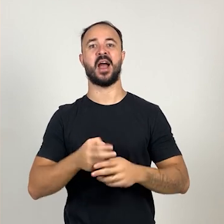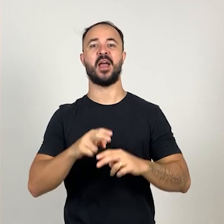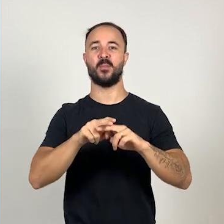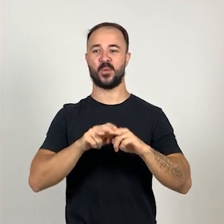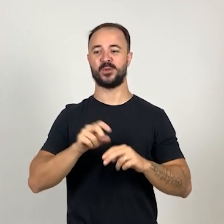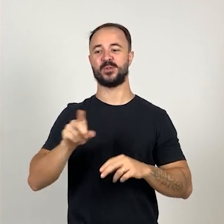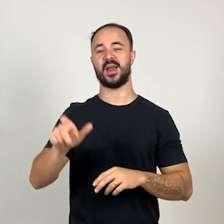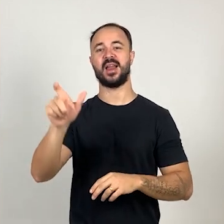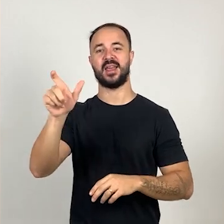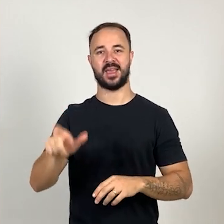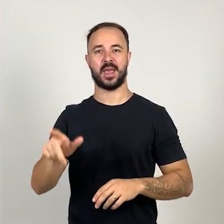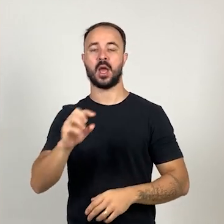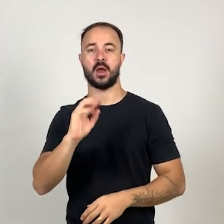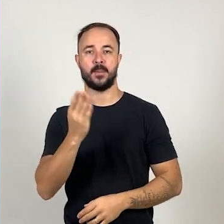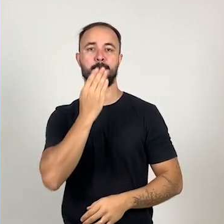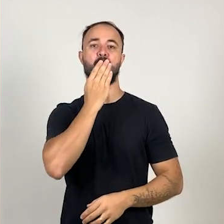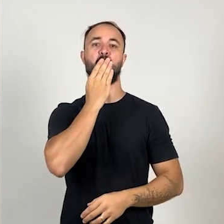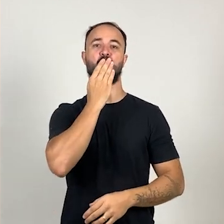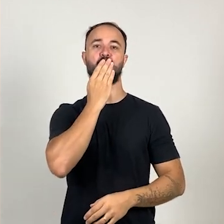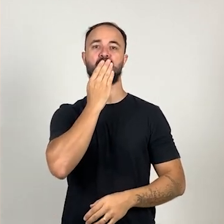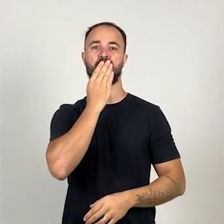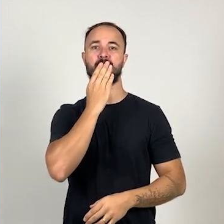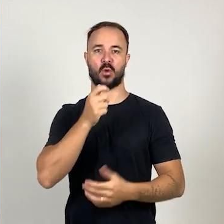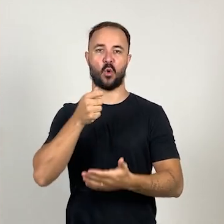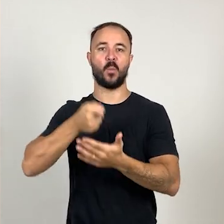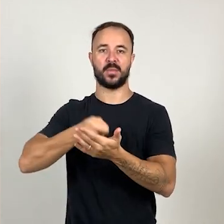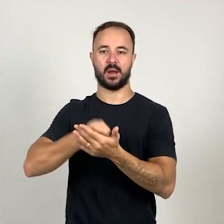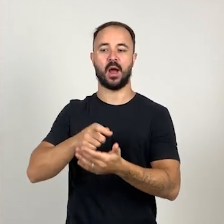teria conexão com essas pessoas escravizadas.